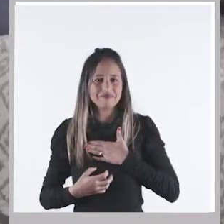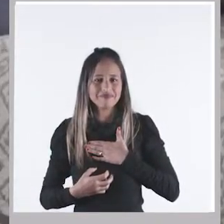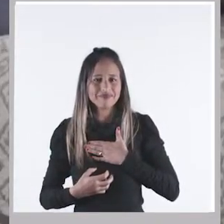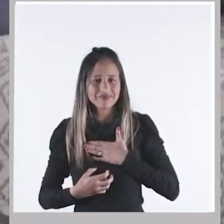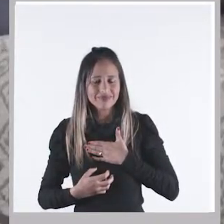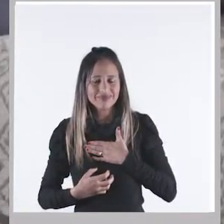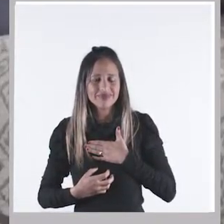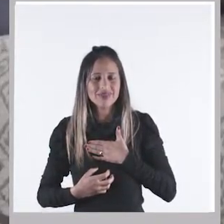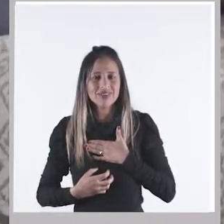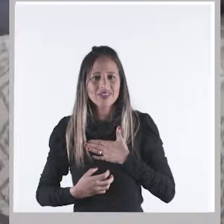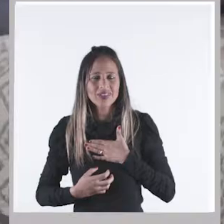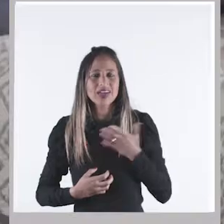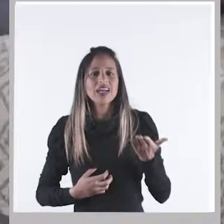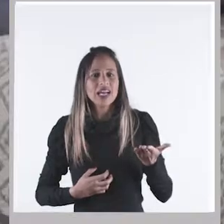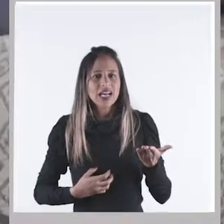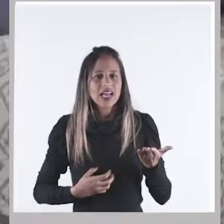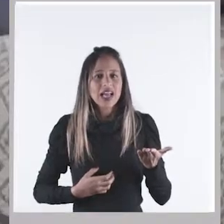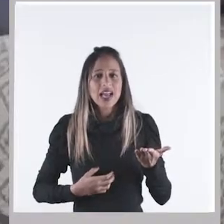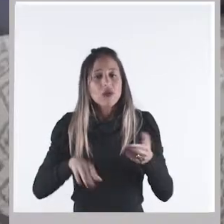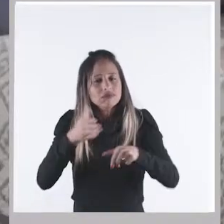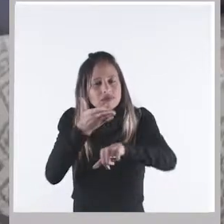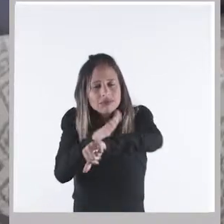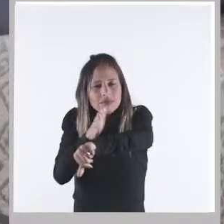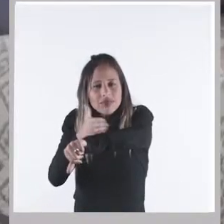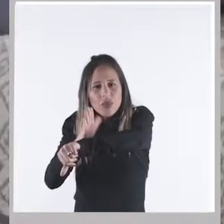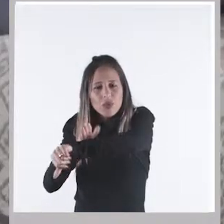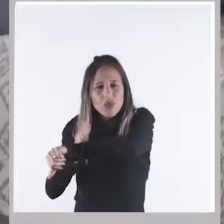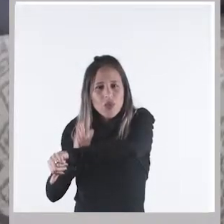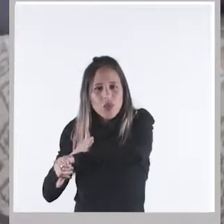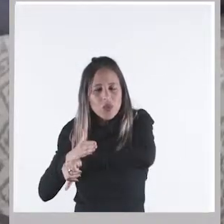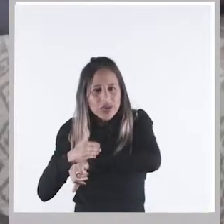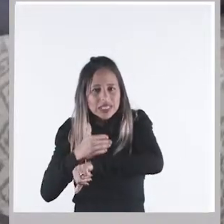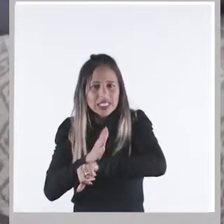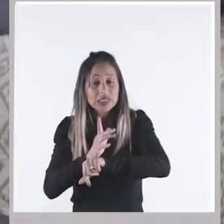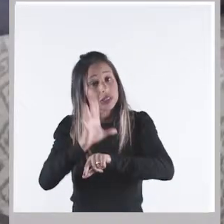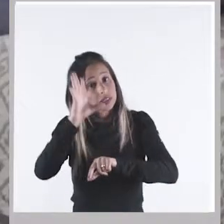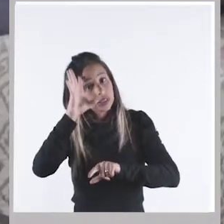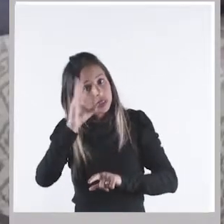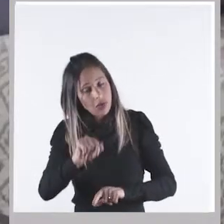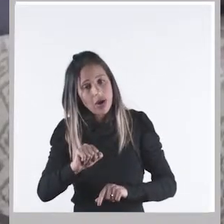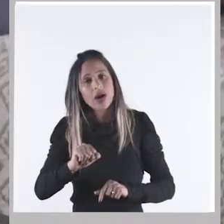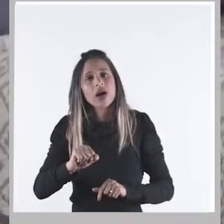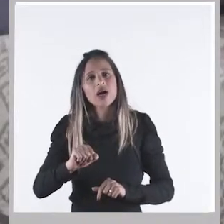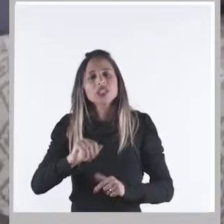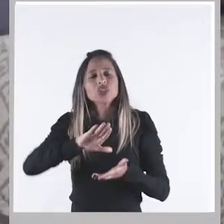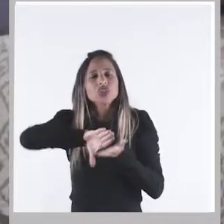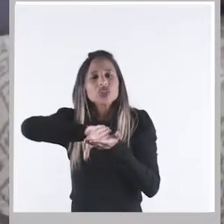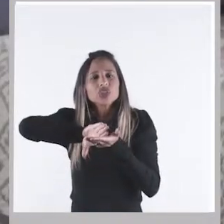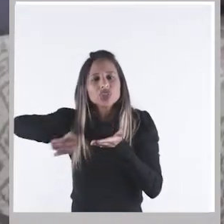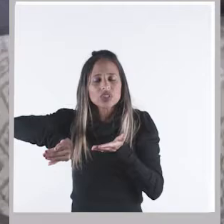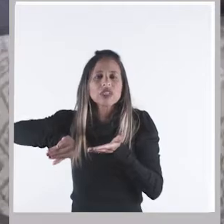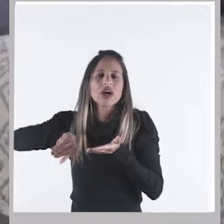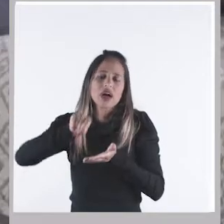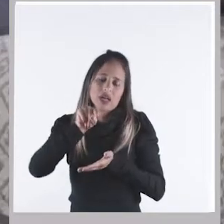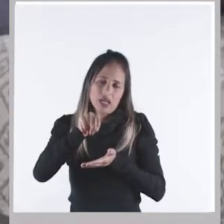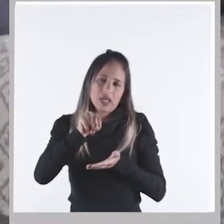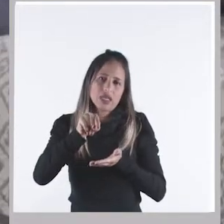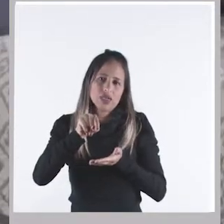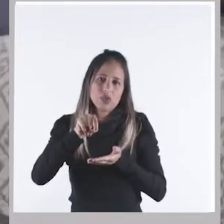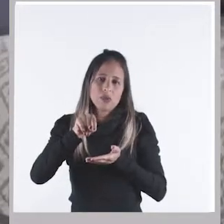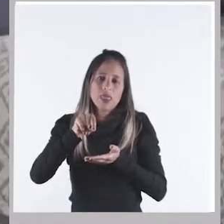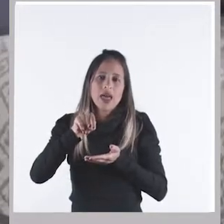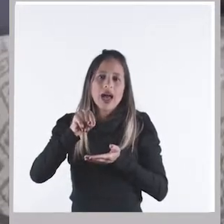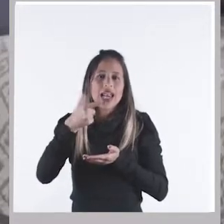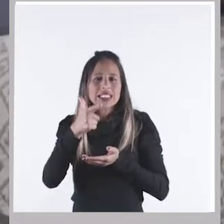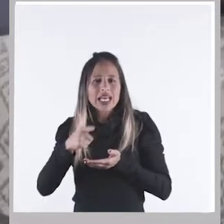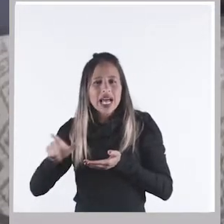é um exercício, né, que eu acho de tirar isso, a literatura